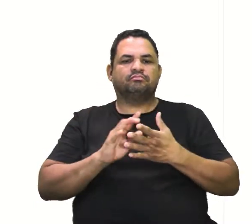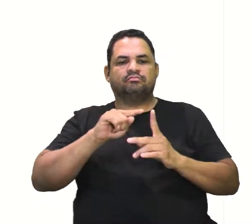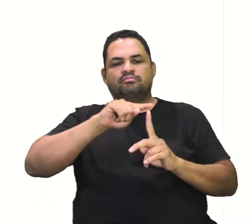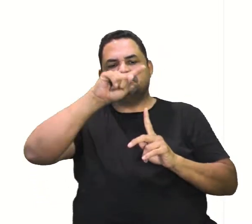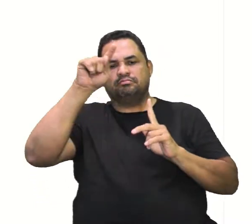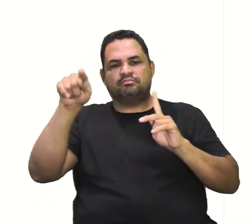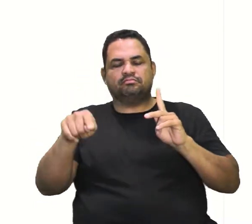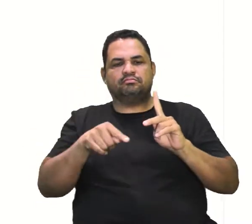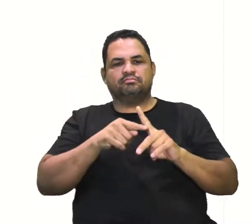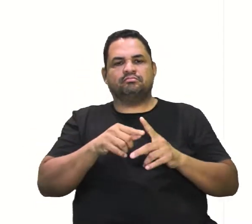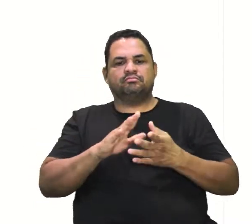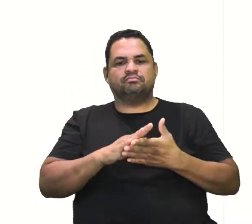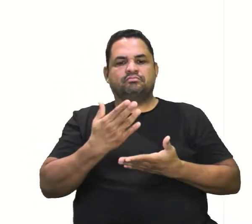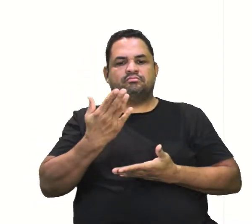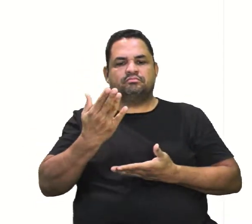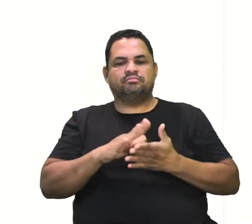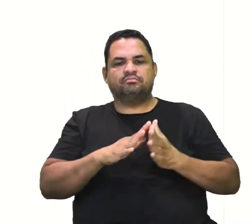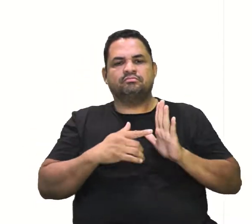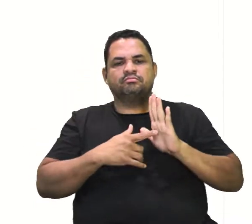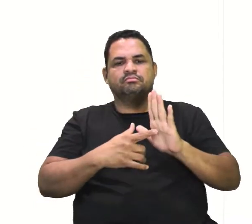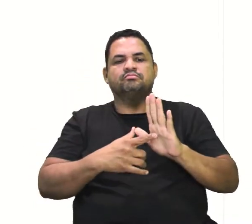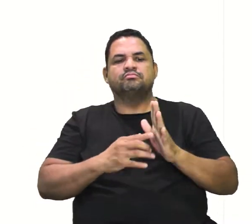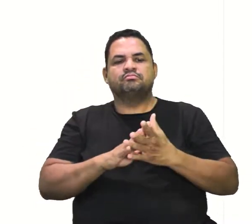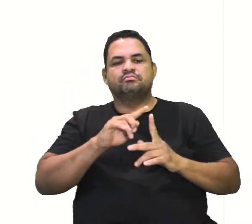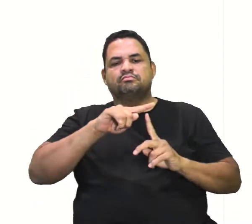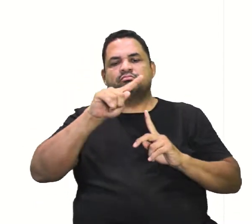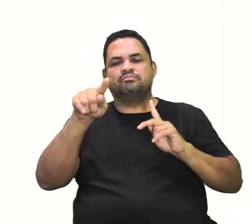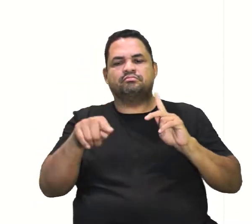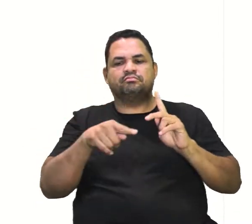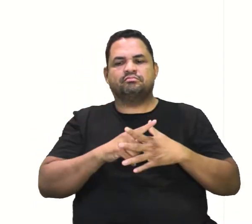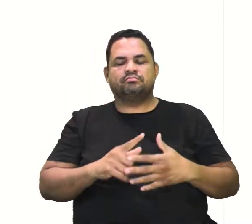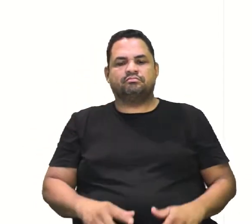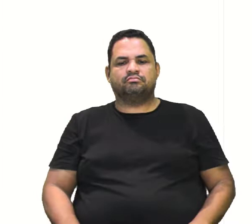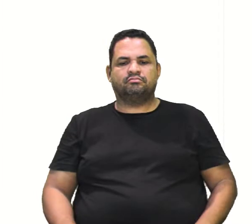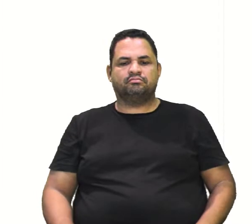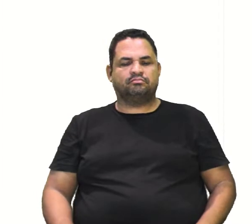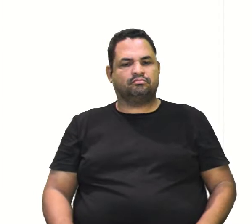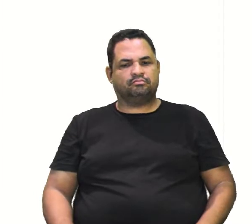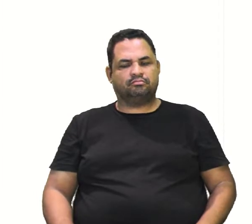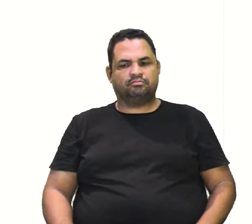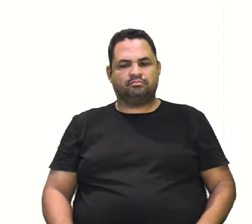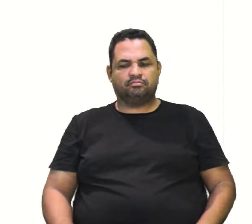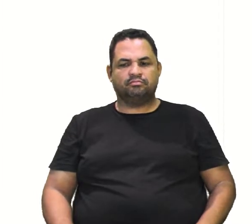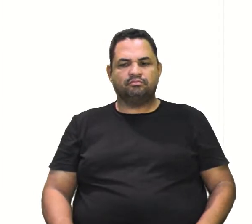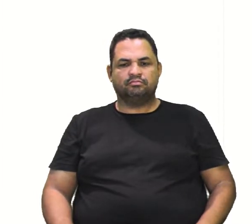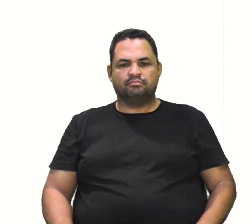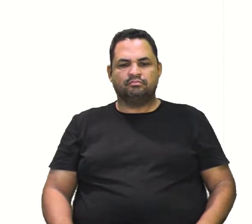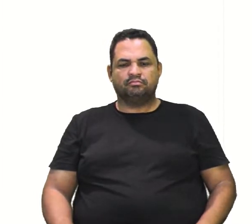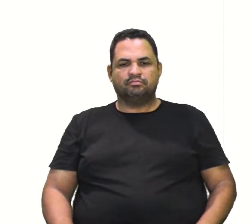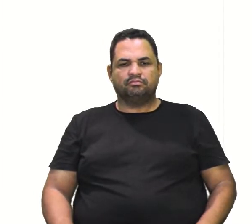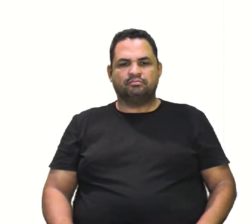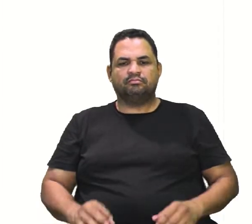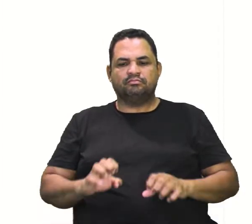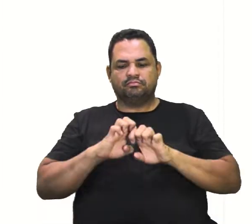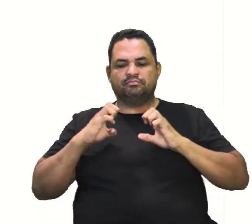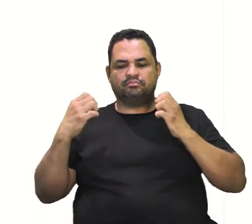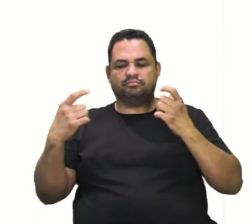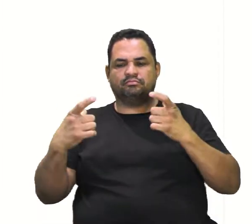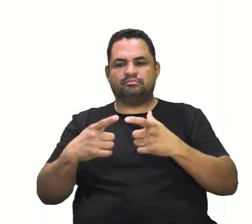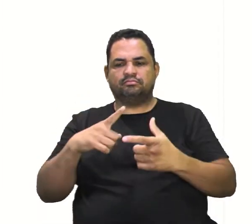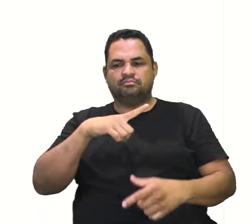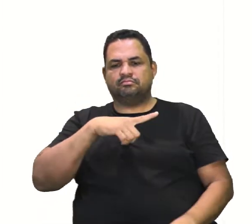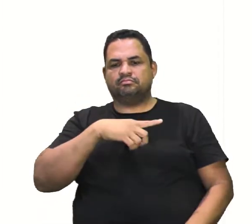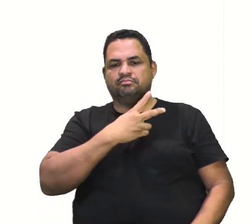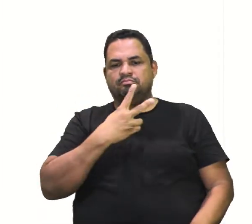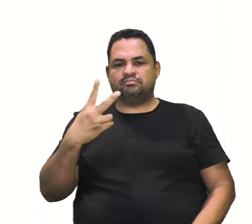a gente tem os elementos da parábola, aqui a gente vai mostrar o da circunferência. Bora ver. A elipse, diferente da parábola, não é? Ele